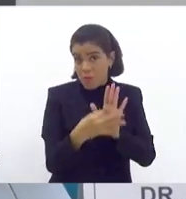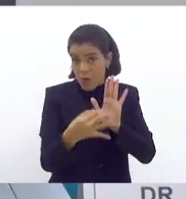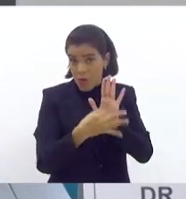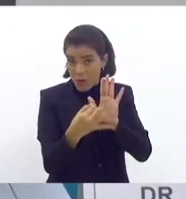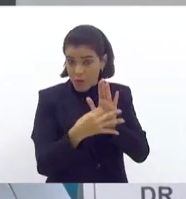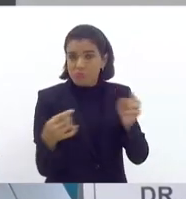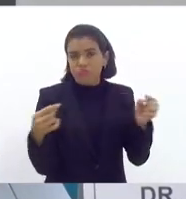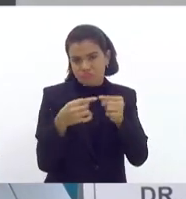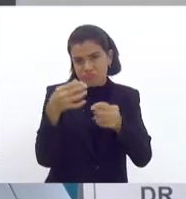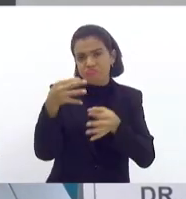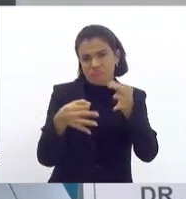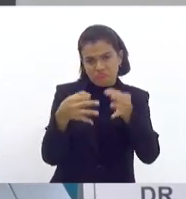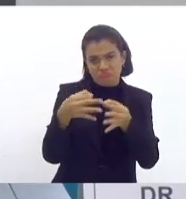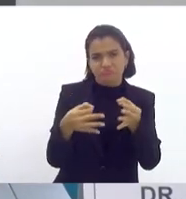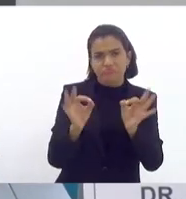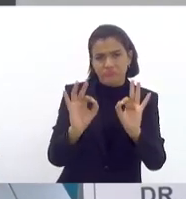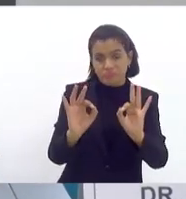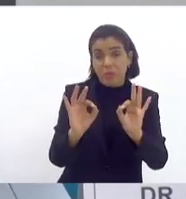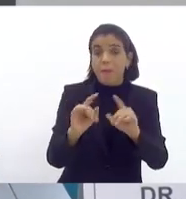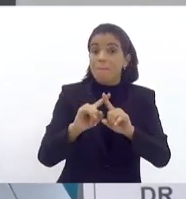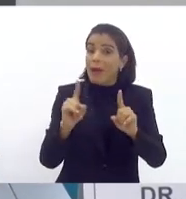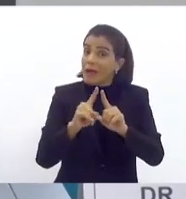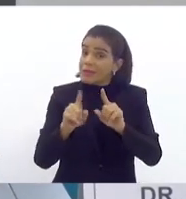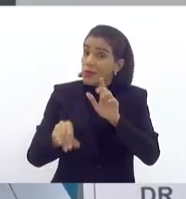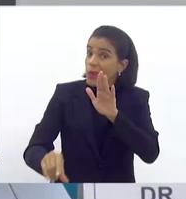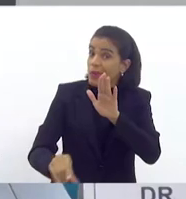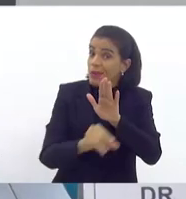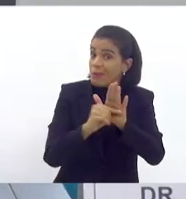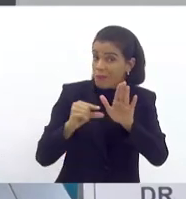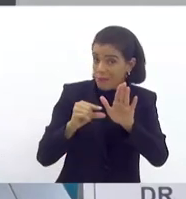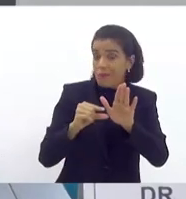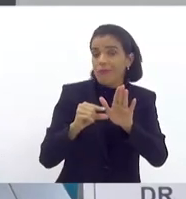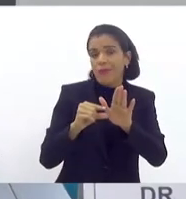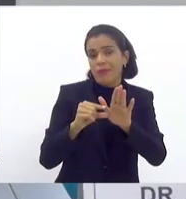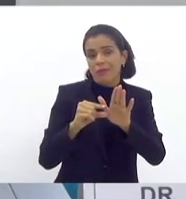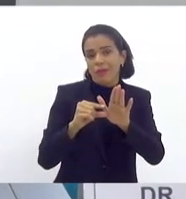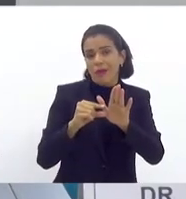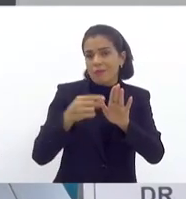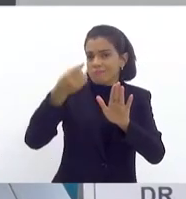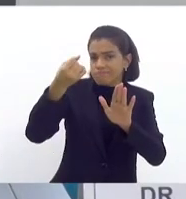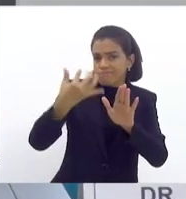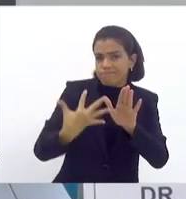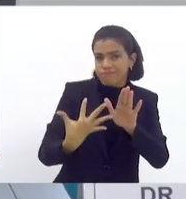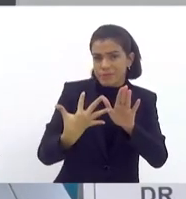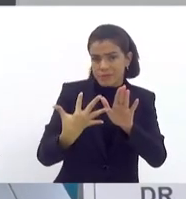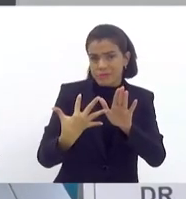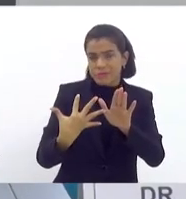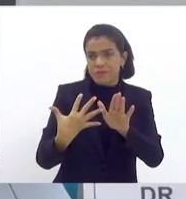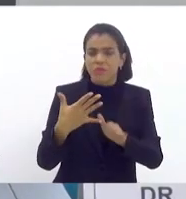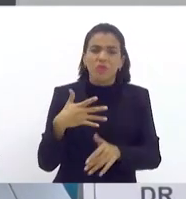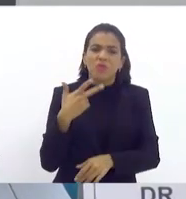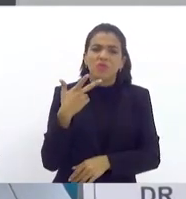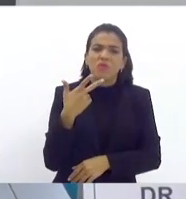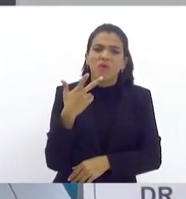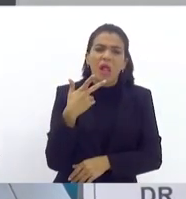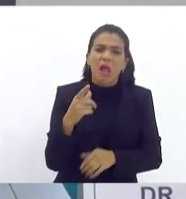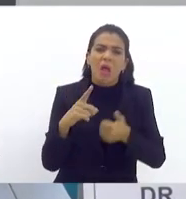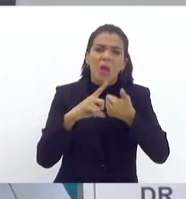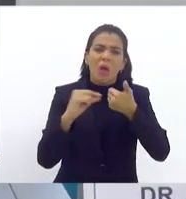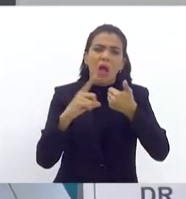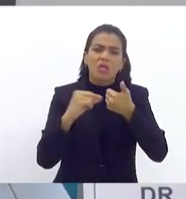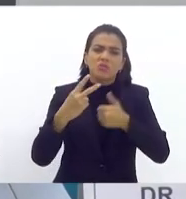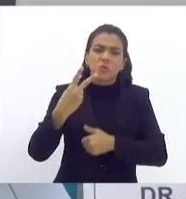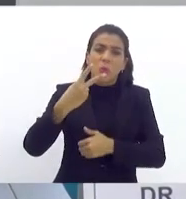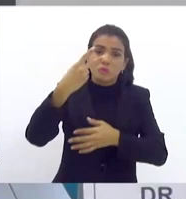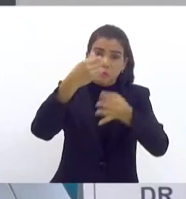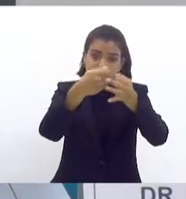pela juridicidade da matéria, mas com emenda para suprimir... Eu não digo nem o artigo 2º inteiro,